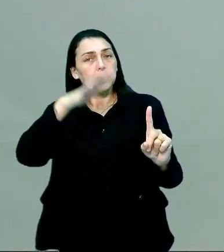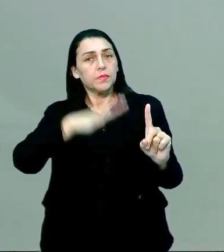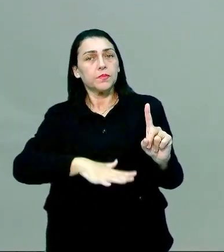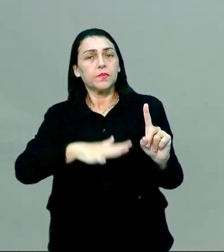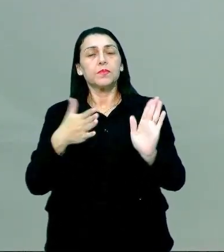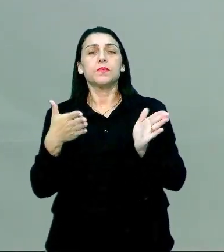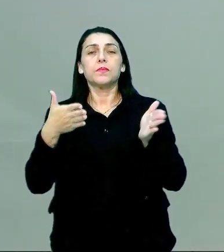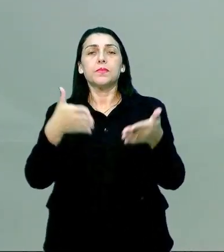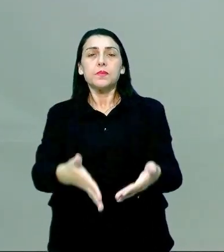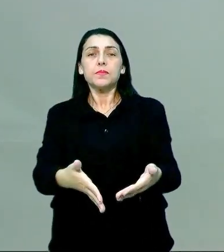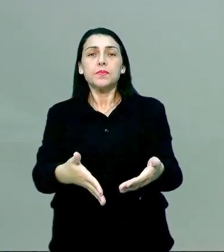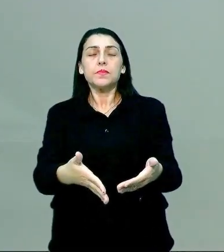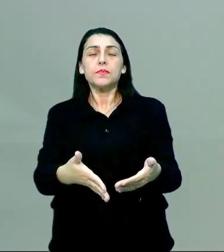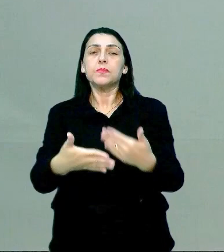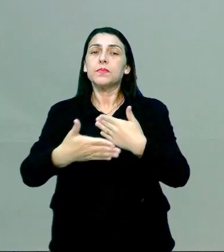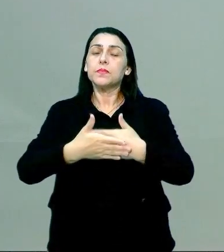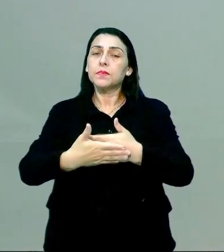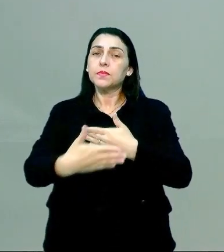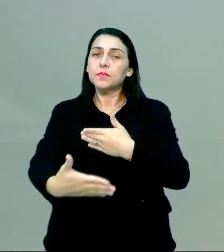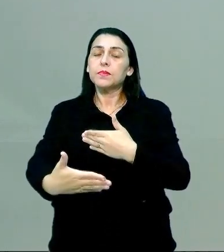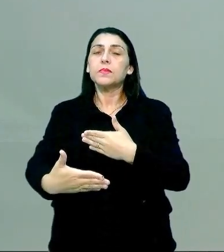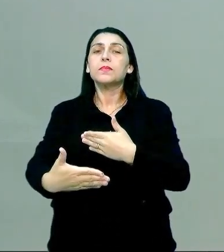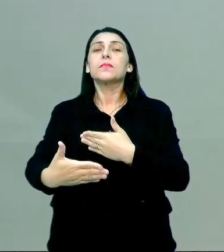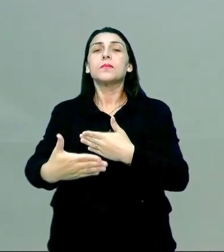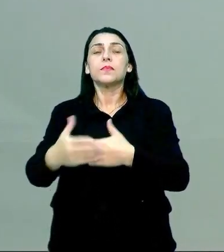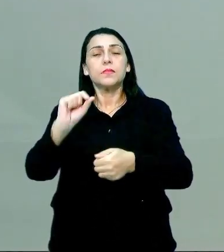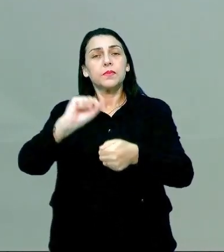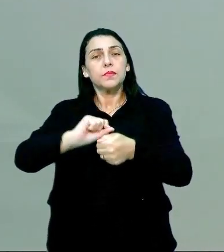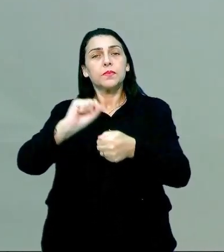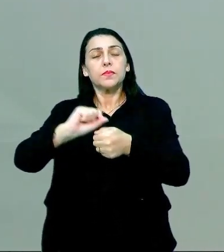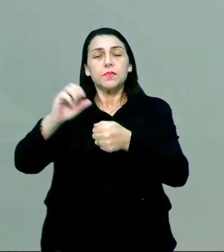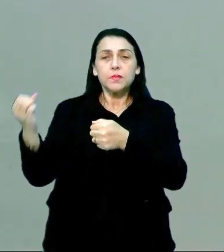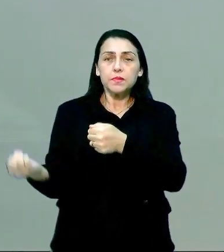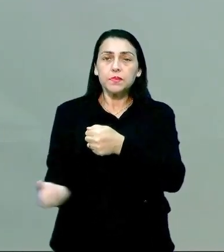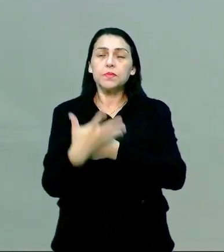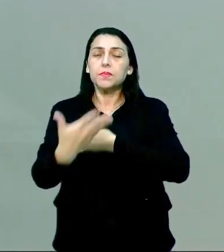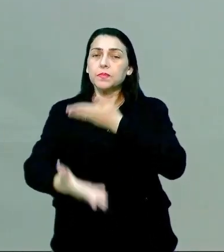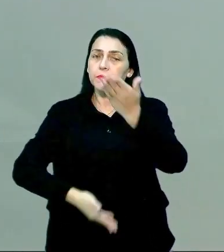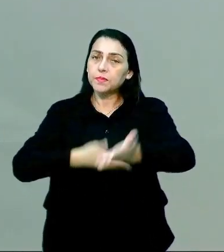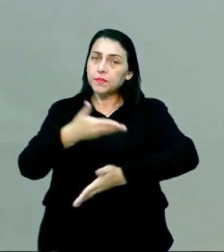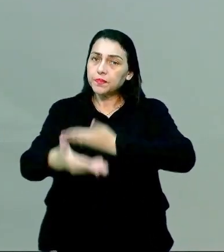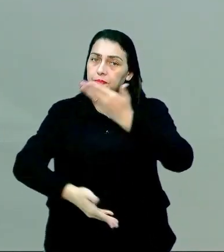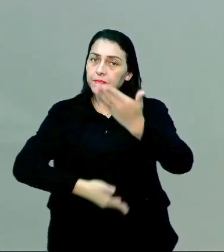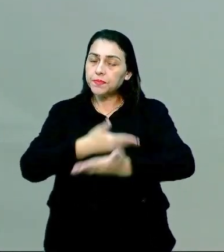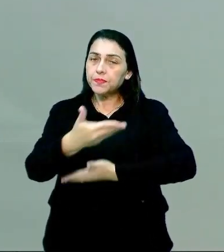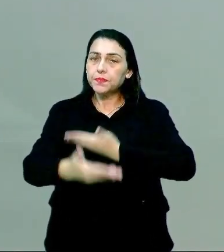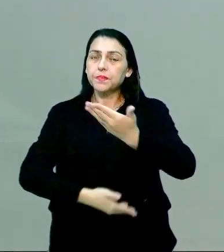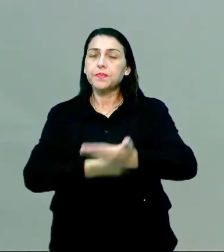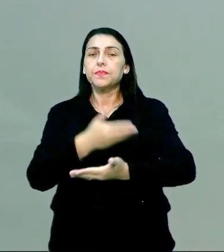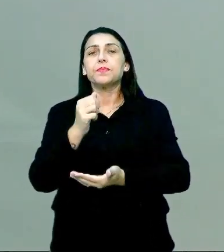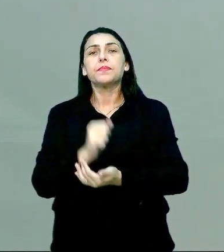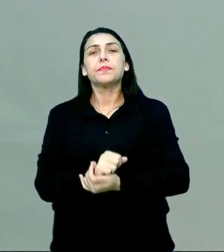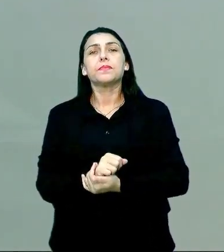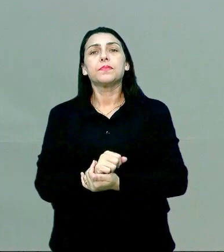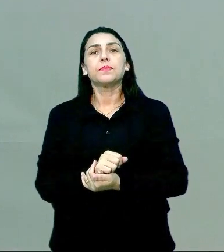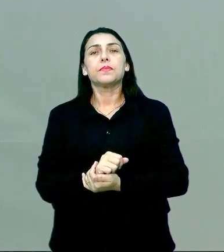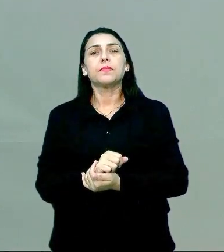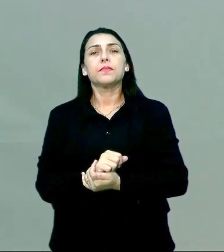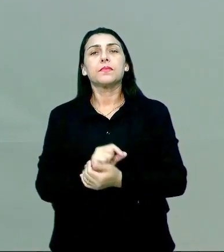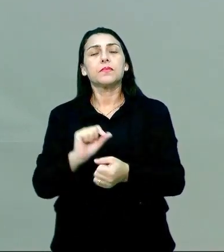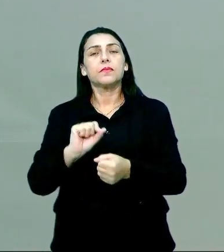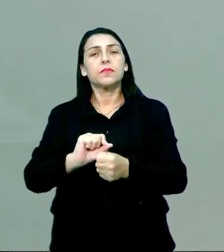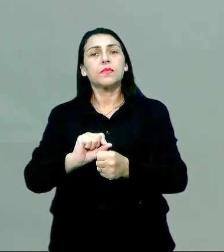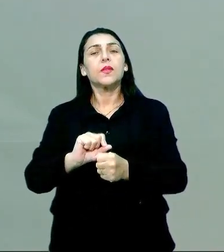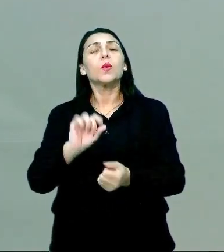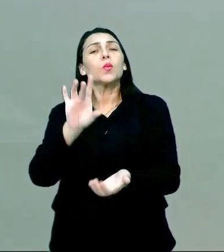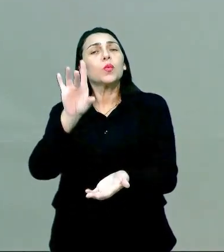que chegou e a partir daí se constrói uma nova relação, se constrói e acaba sendo